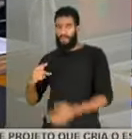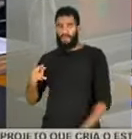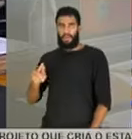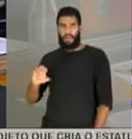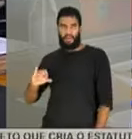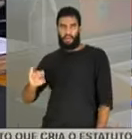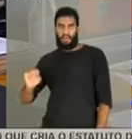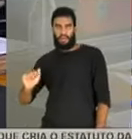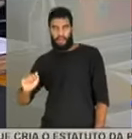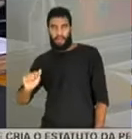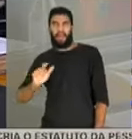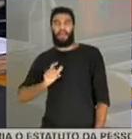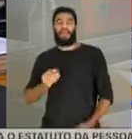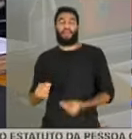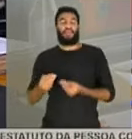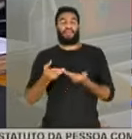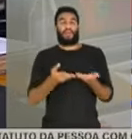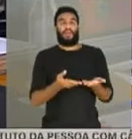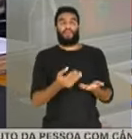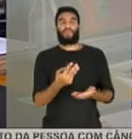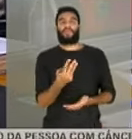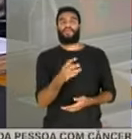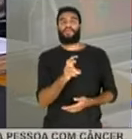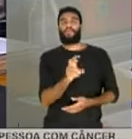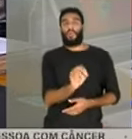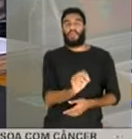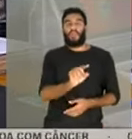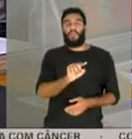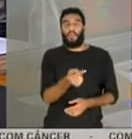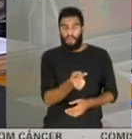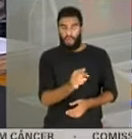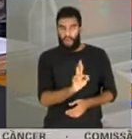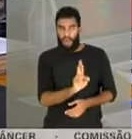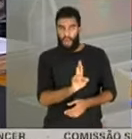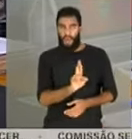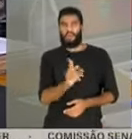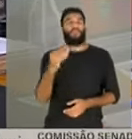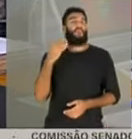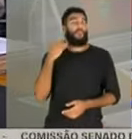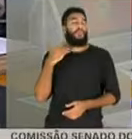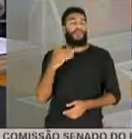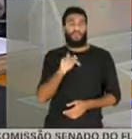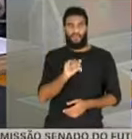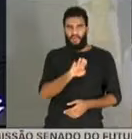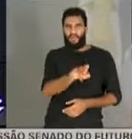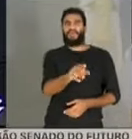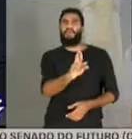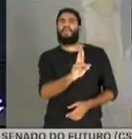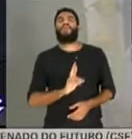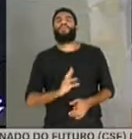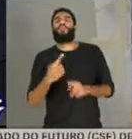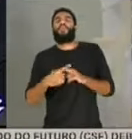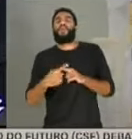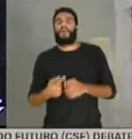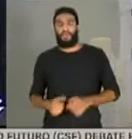deu 350 mil reais ao FIB Bank. Vossa Senhoria pode responder por quê?